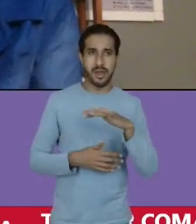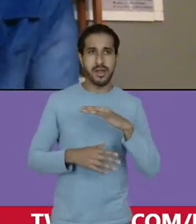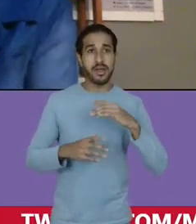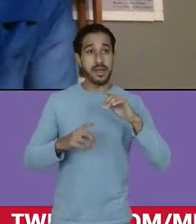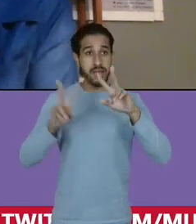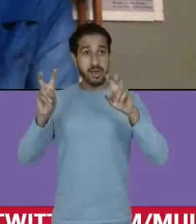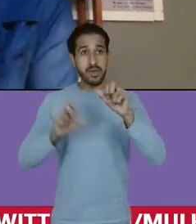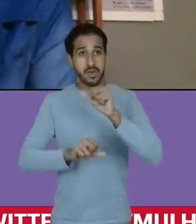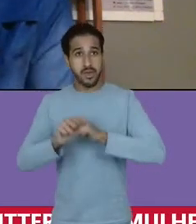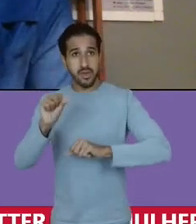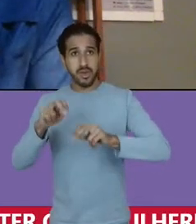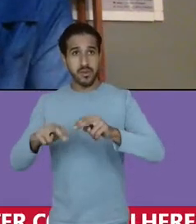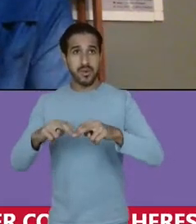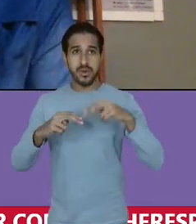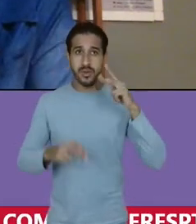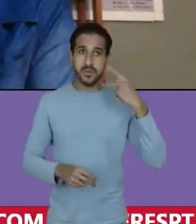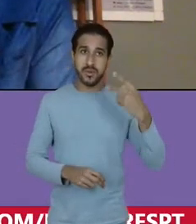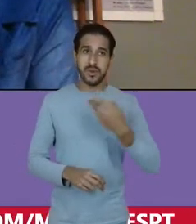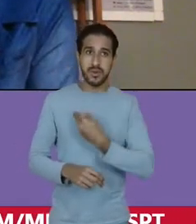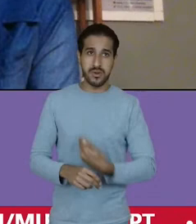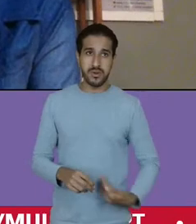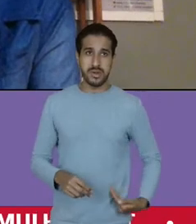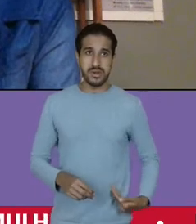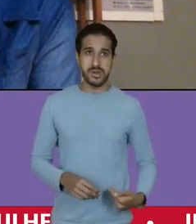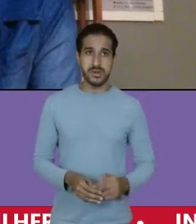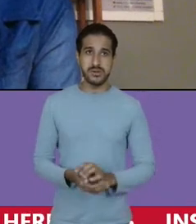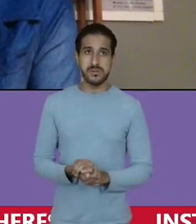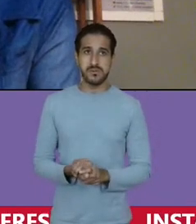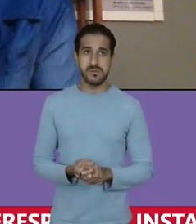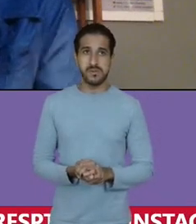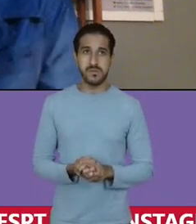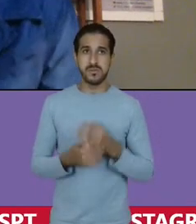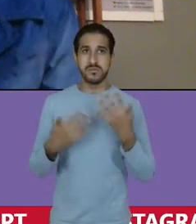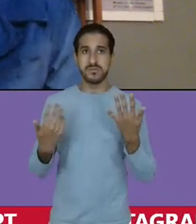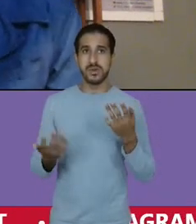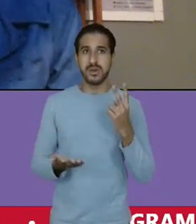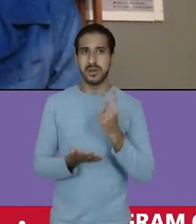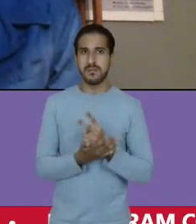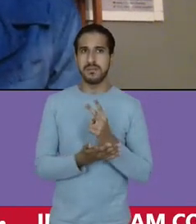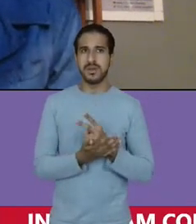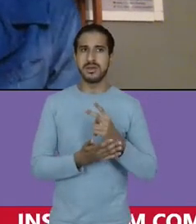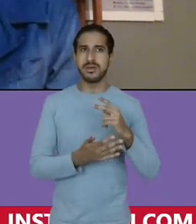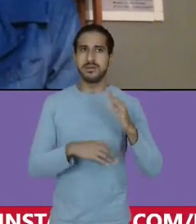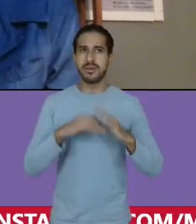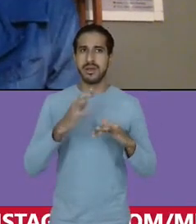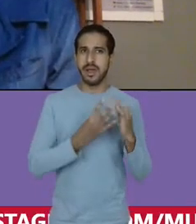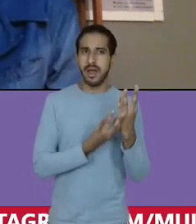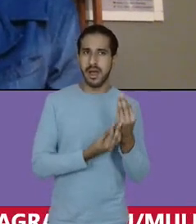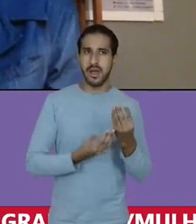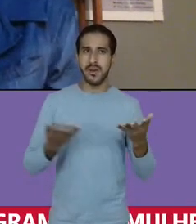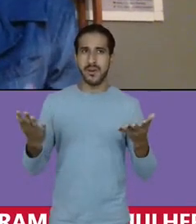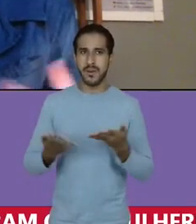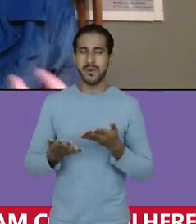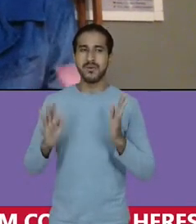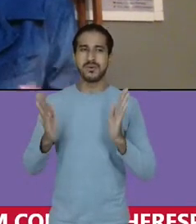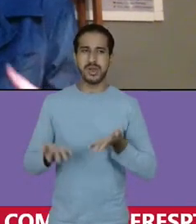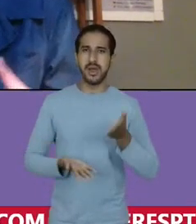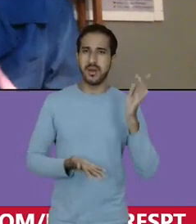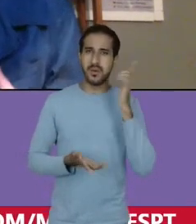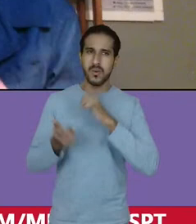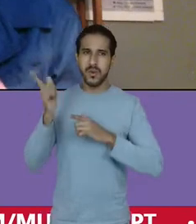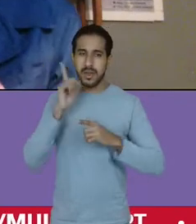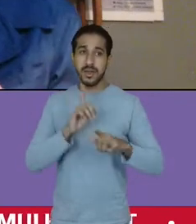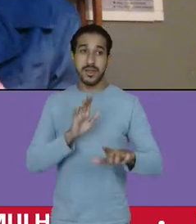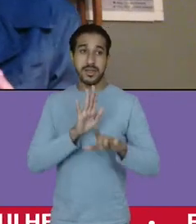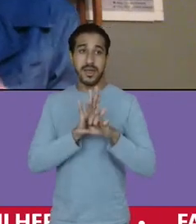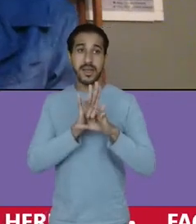foi alterado por causa da política pública. Então, assim, mesmo que os artistas hoje estejam conseguindo, né, teve